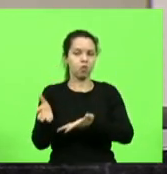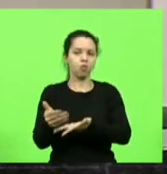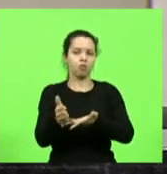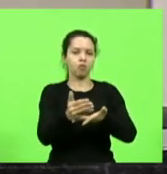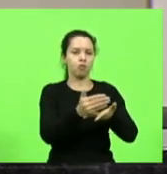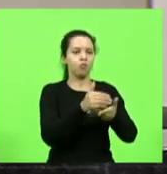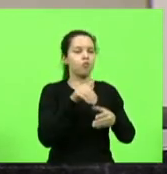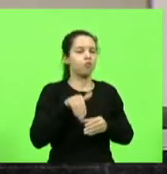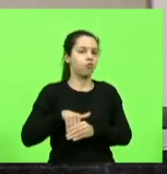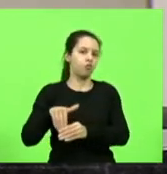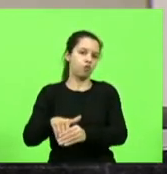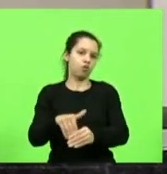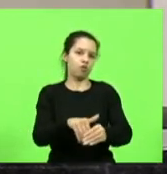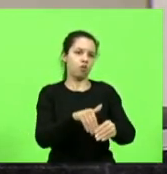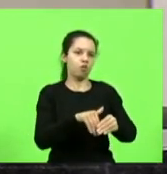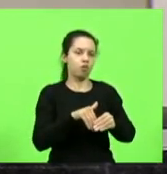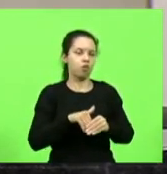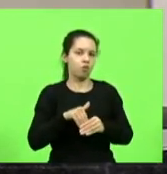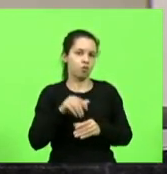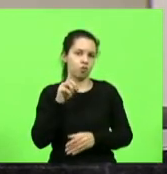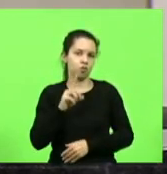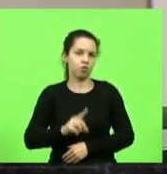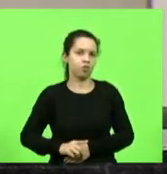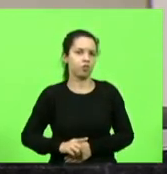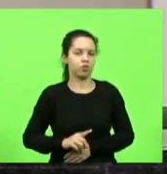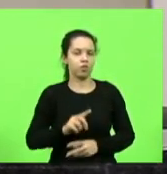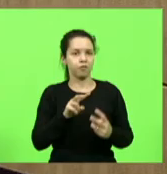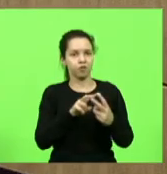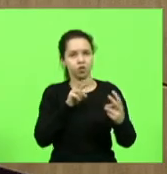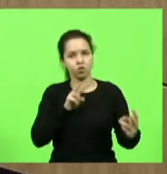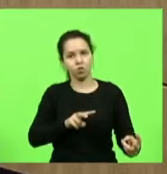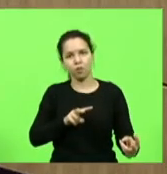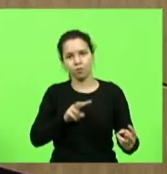quem está exercendo o seu direito de forma virtual.